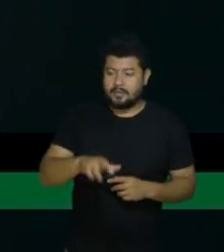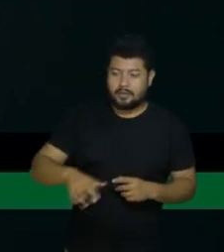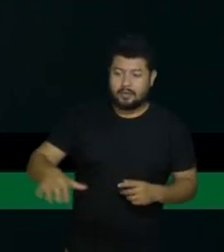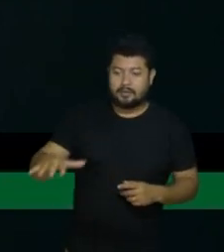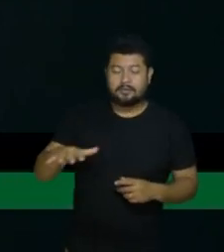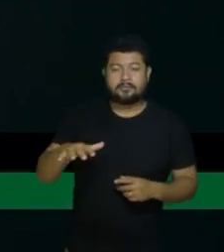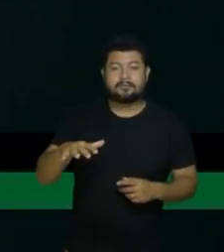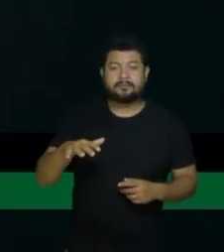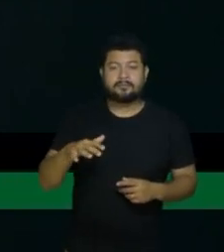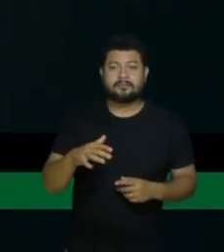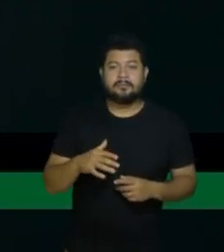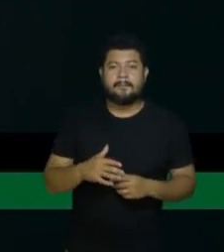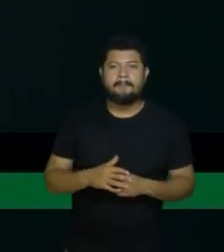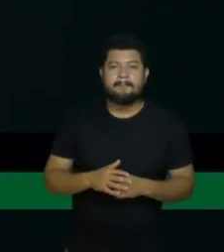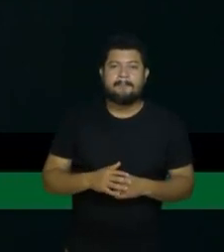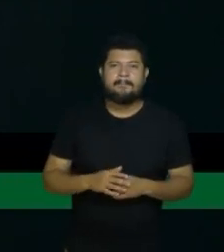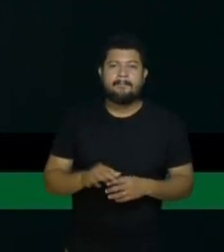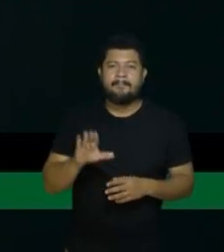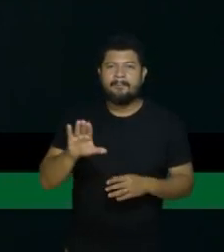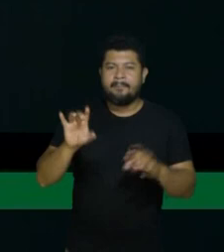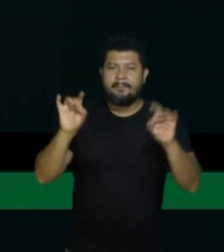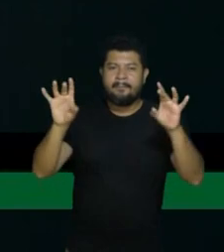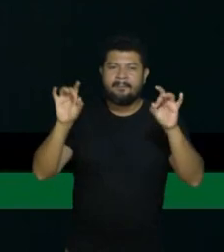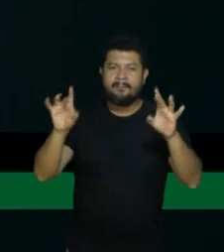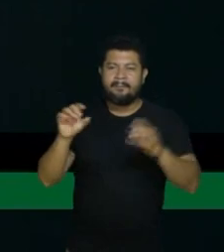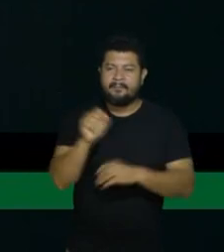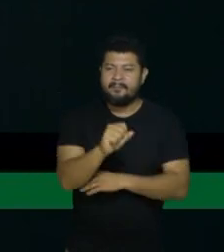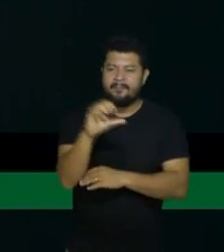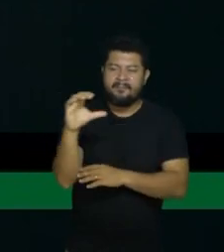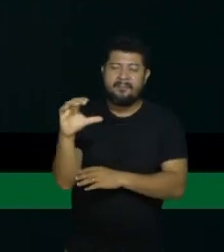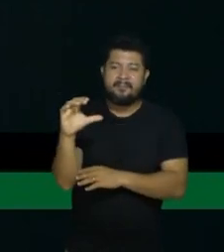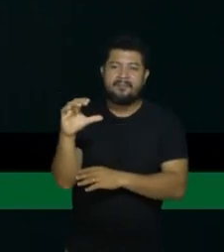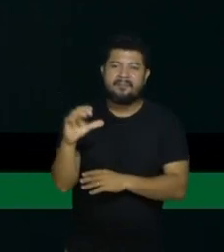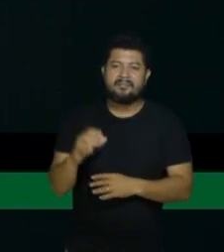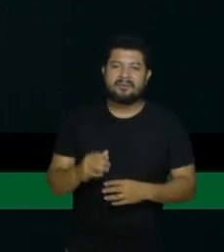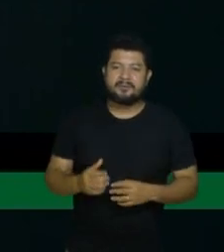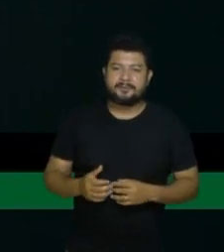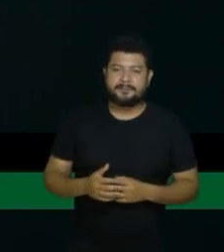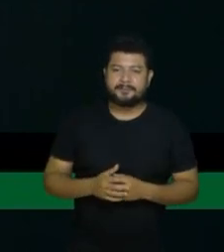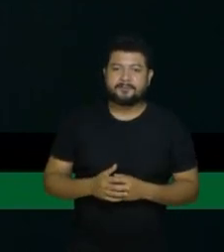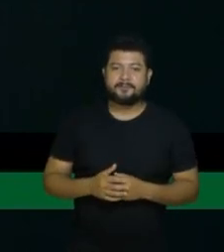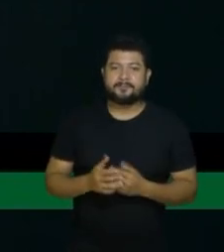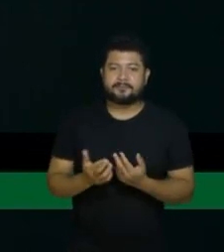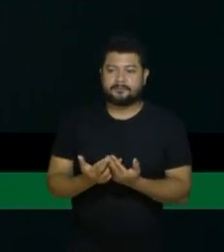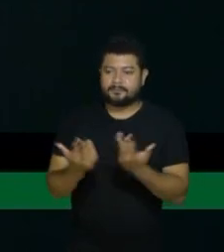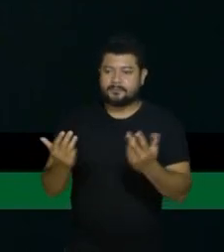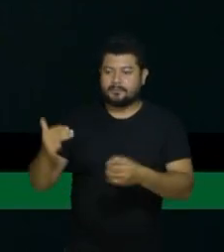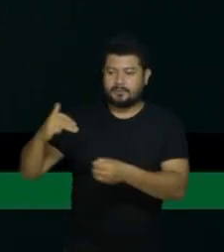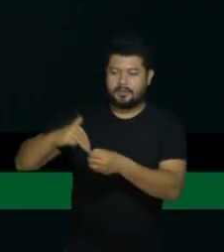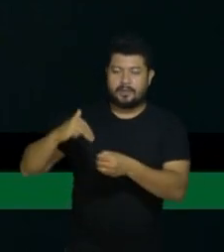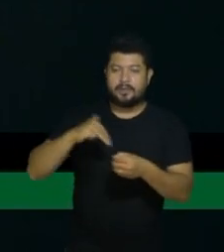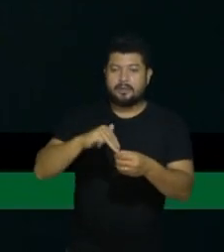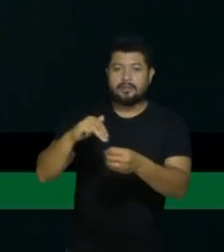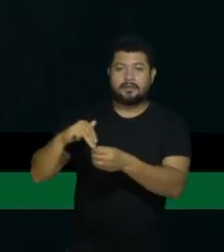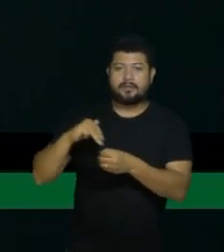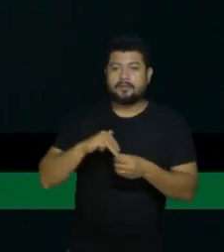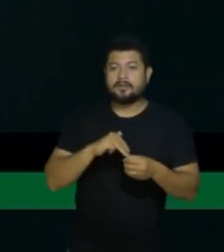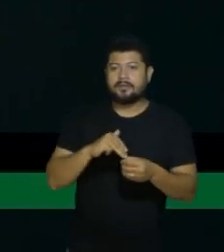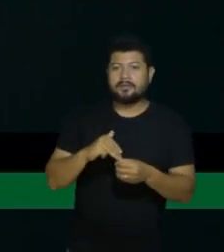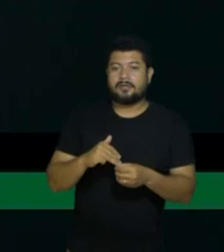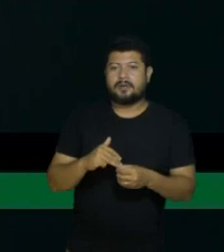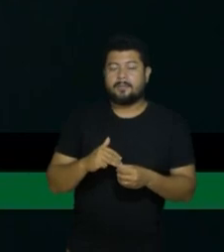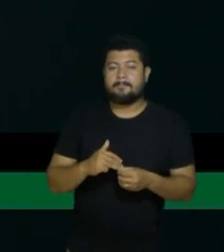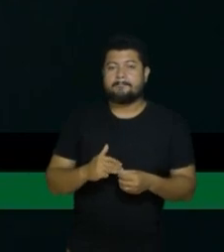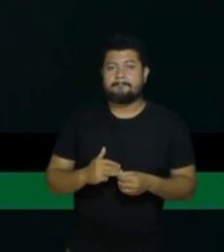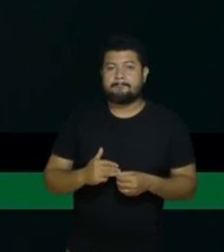Estado mas especialmente em Santa Catarina vários municípios e regiões